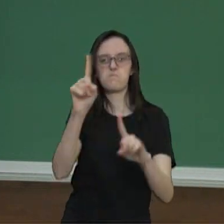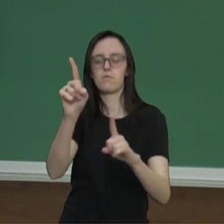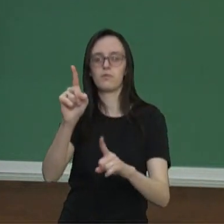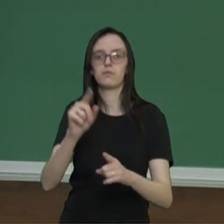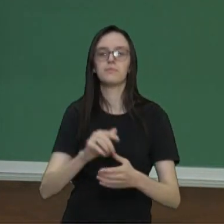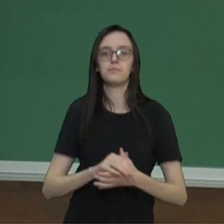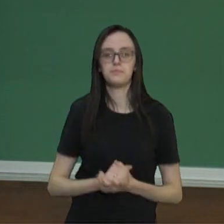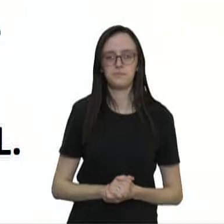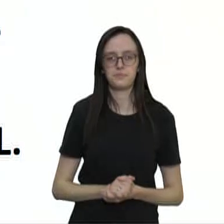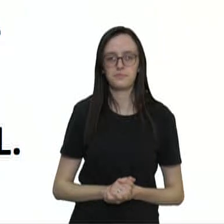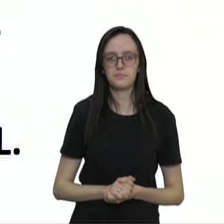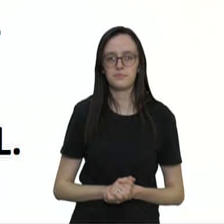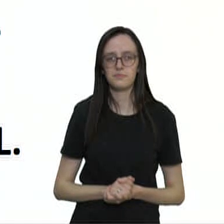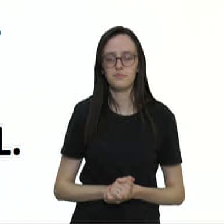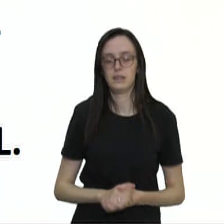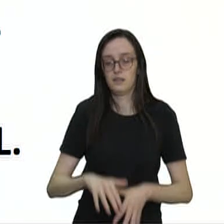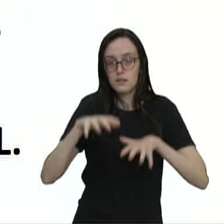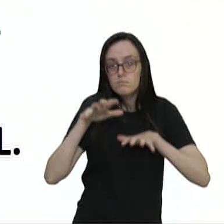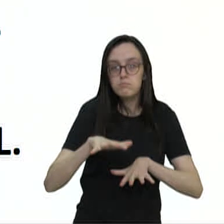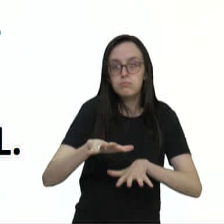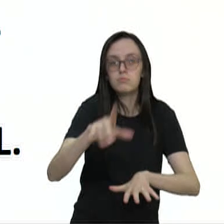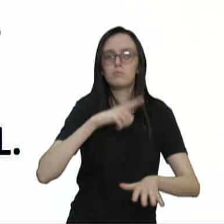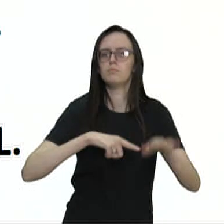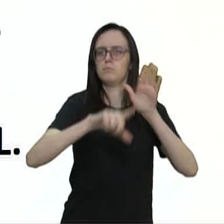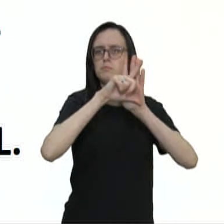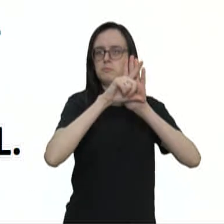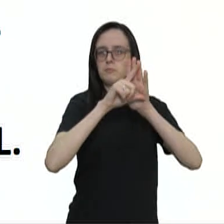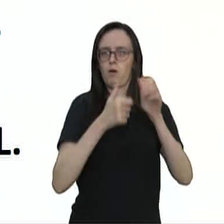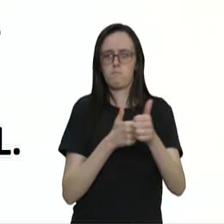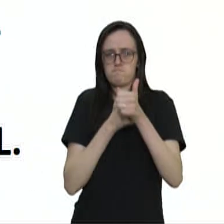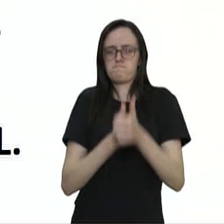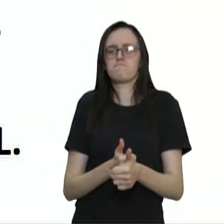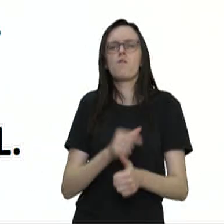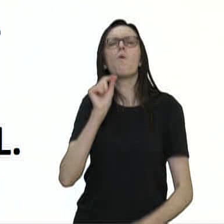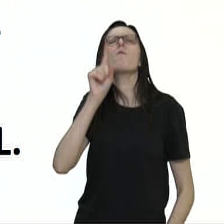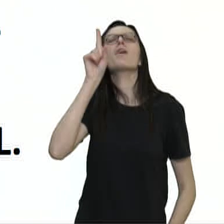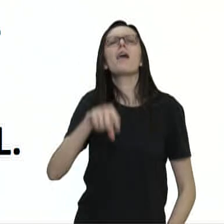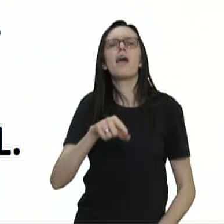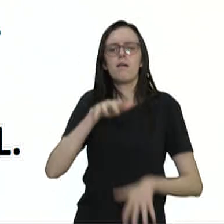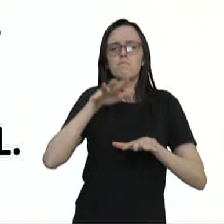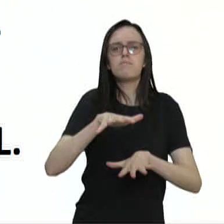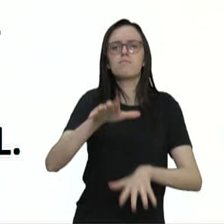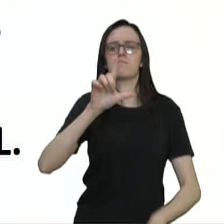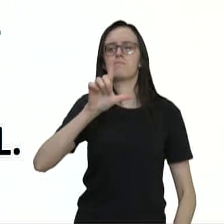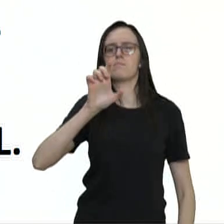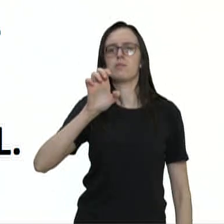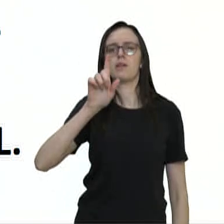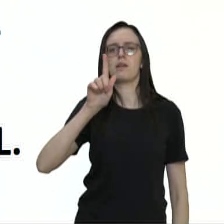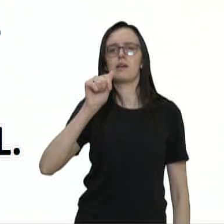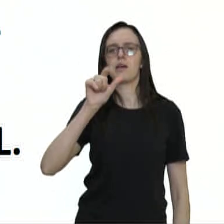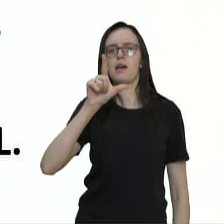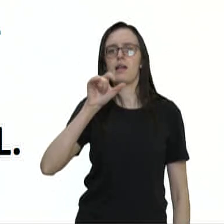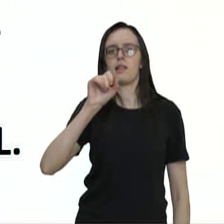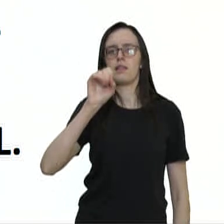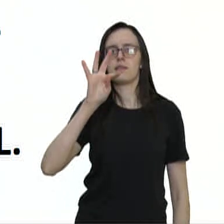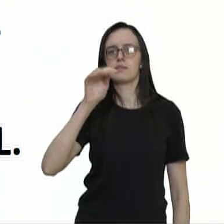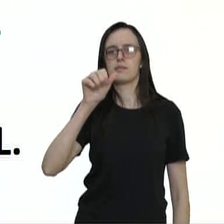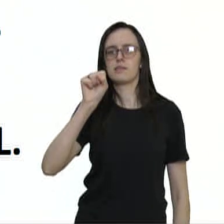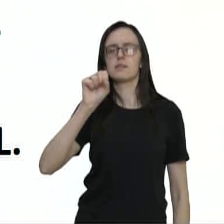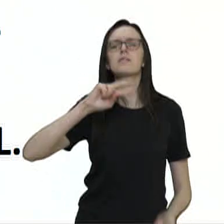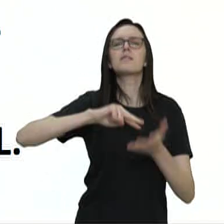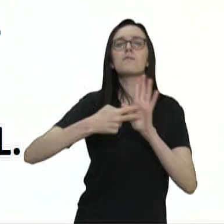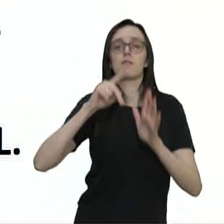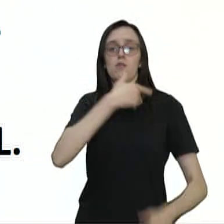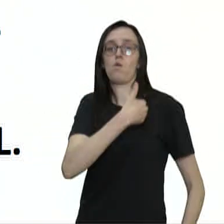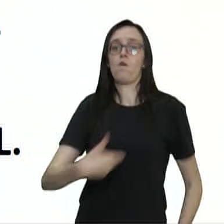rebelaram. Tropas legalistas venceram. O que é uma tropa legalista? As tropas ao lado do governo.